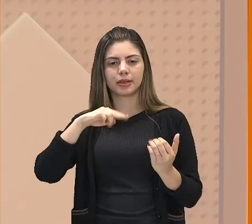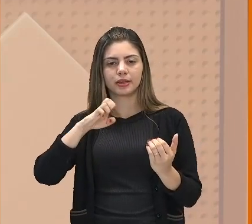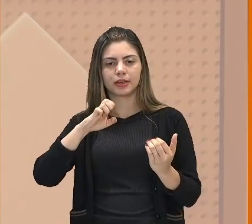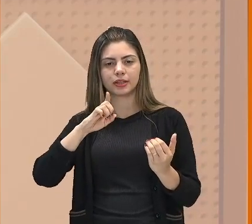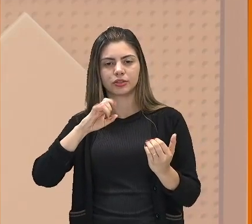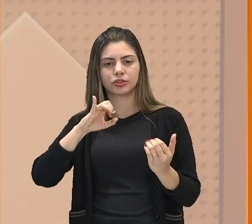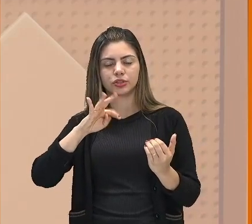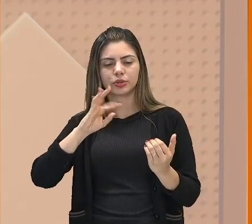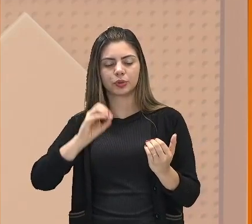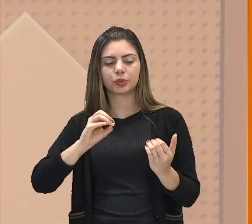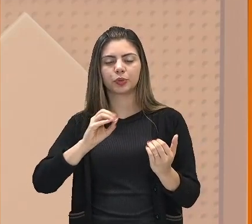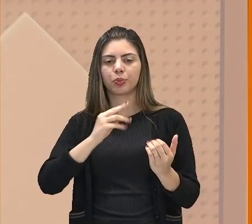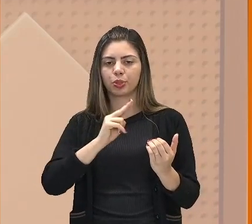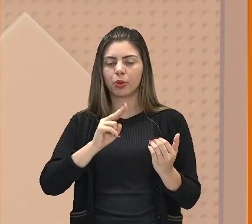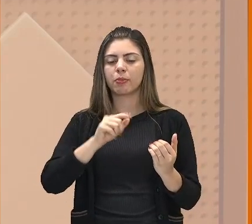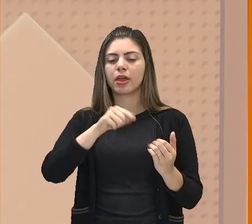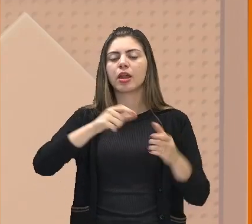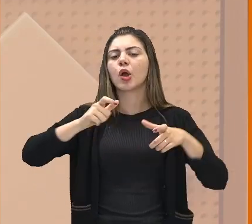14.